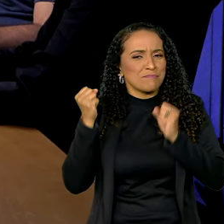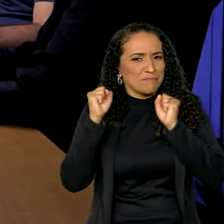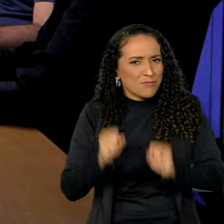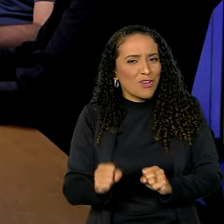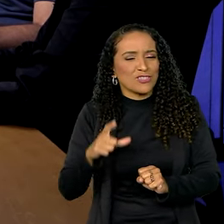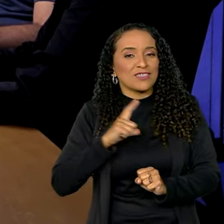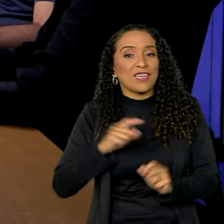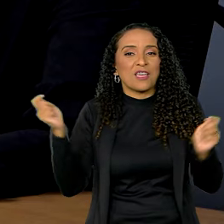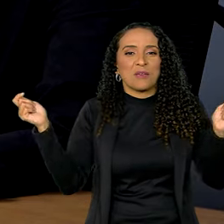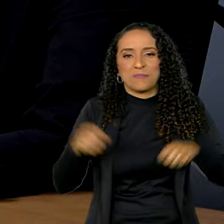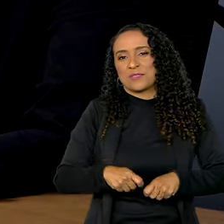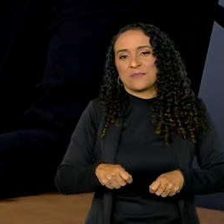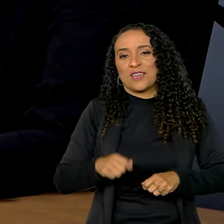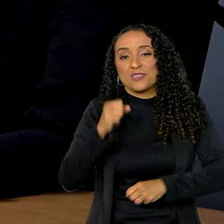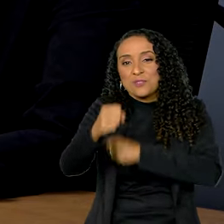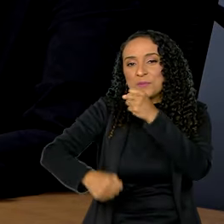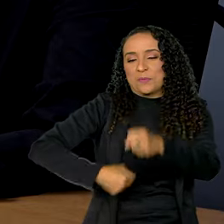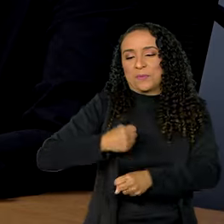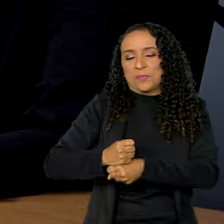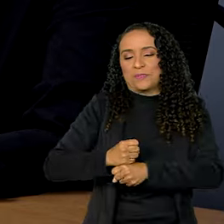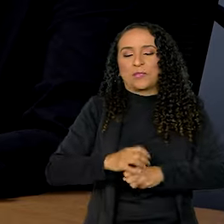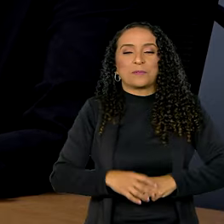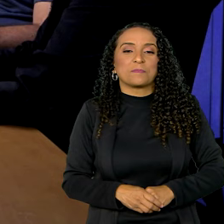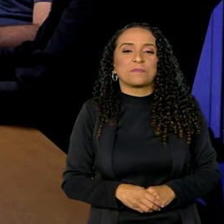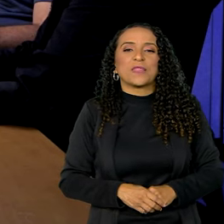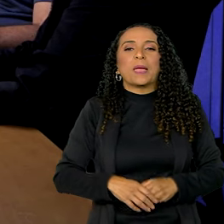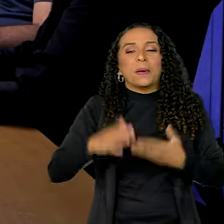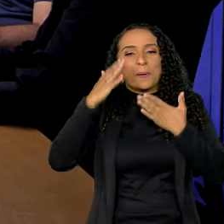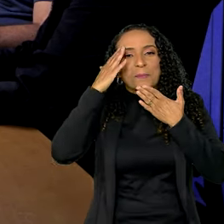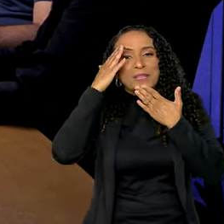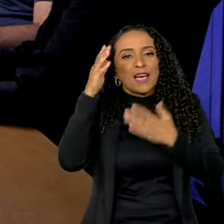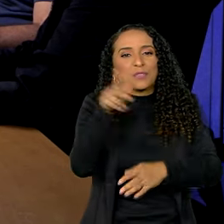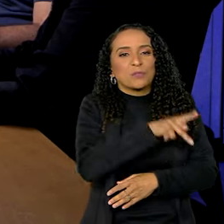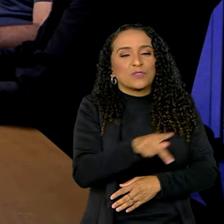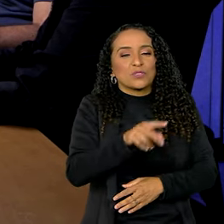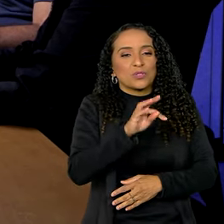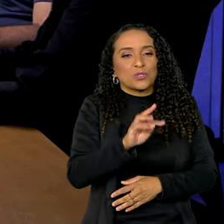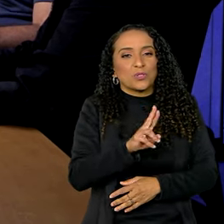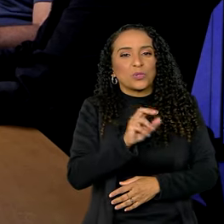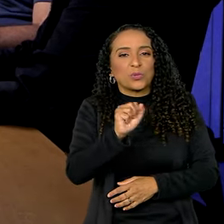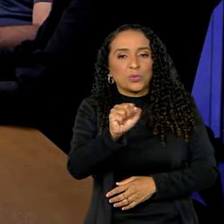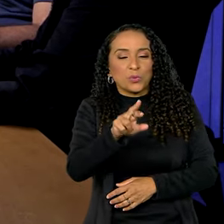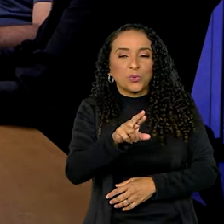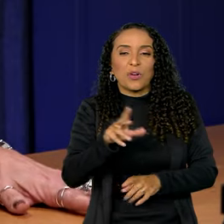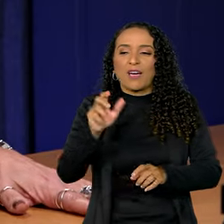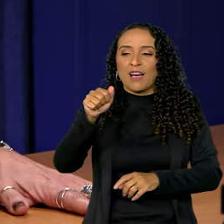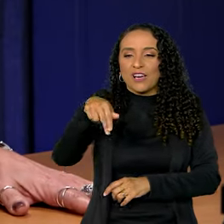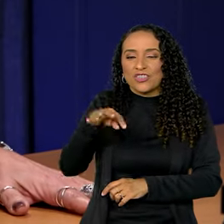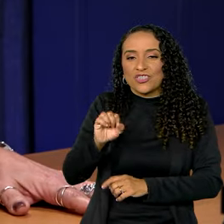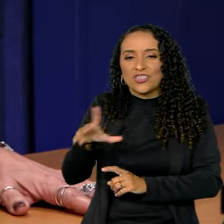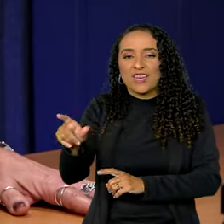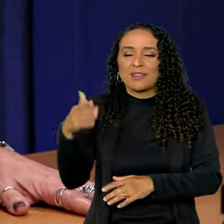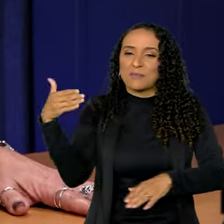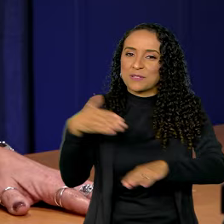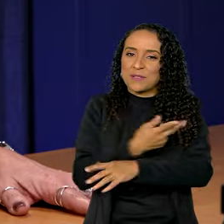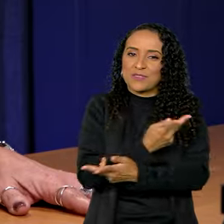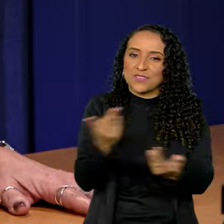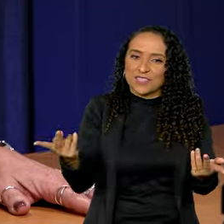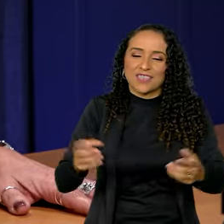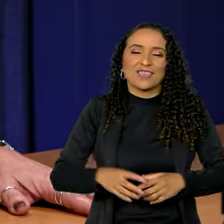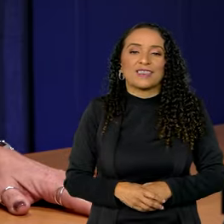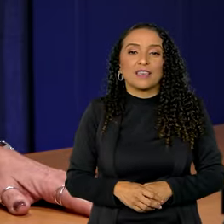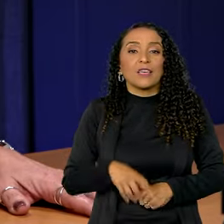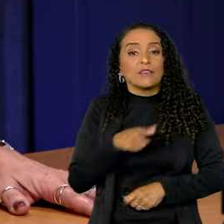essa possibilidade pro ano que vem muito obrigada Professor Tur Angélica mais uma vez pela participação de